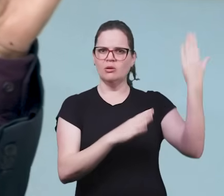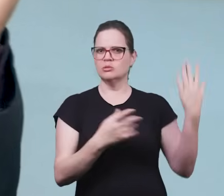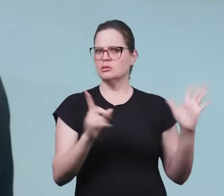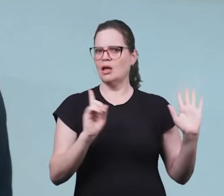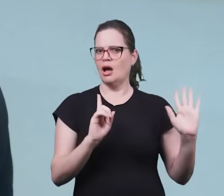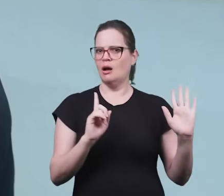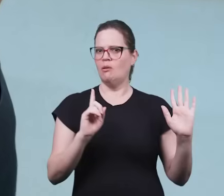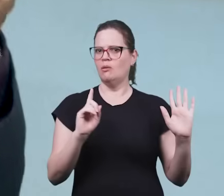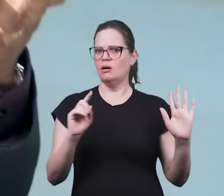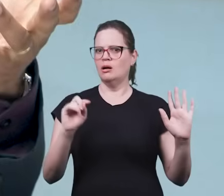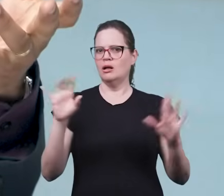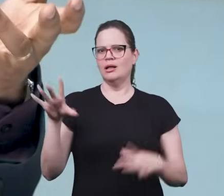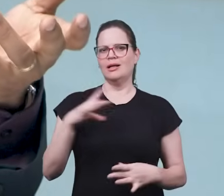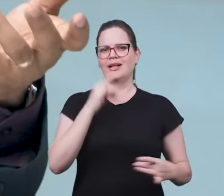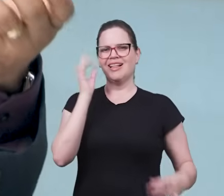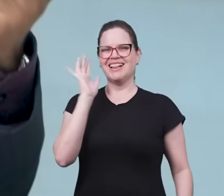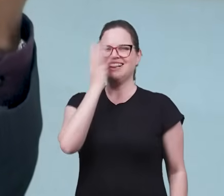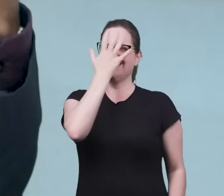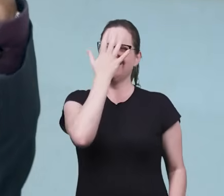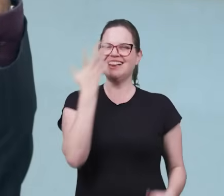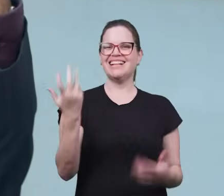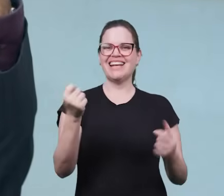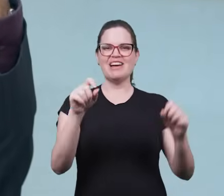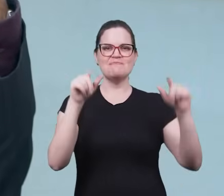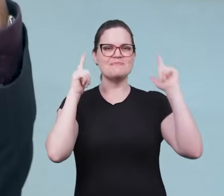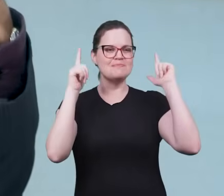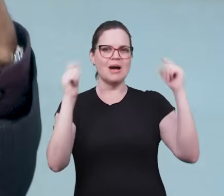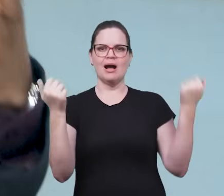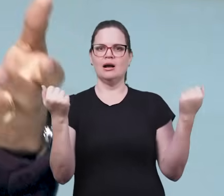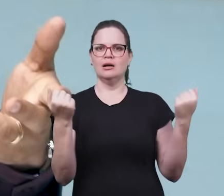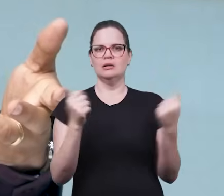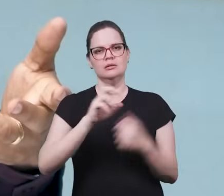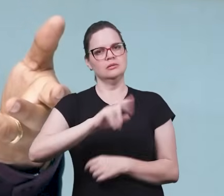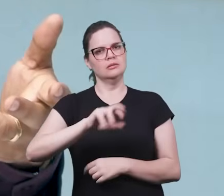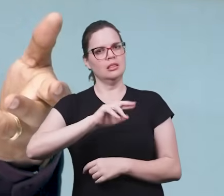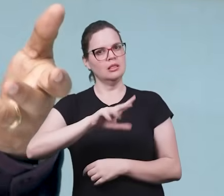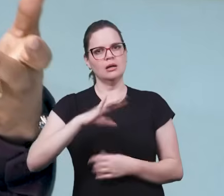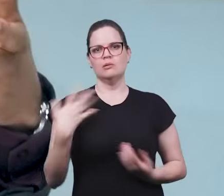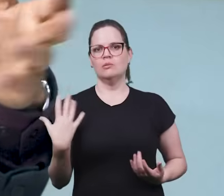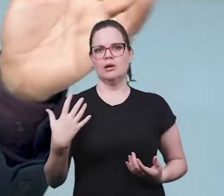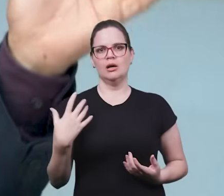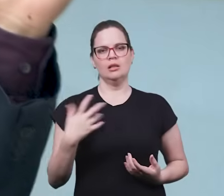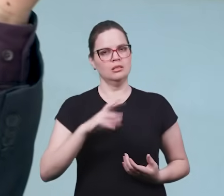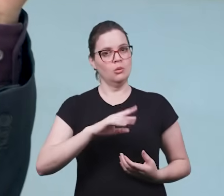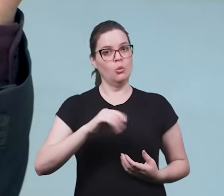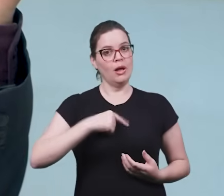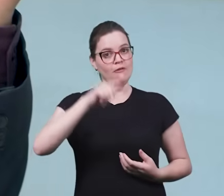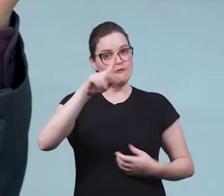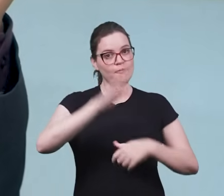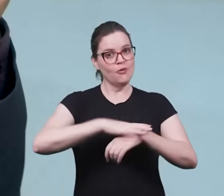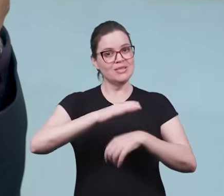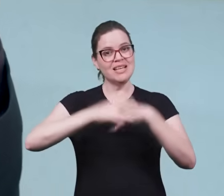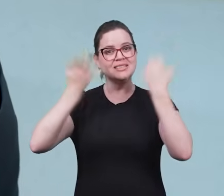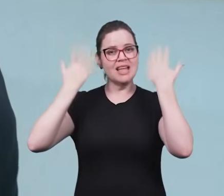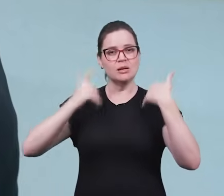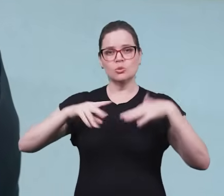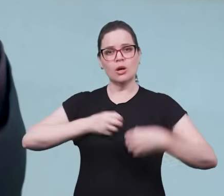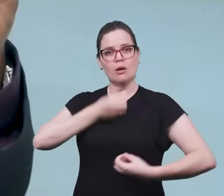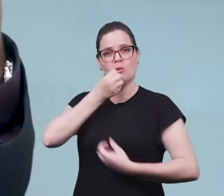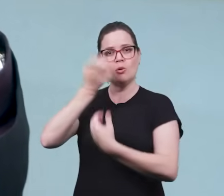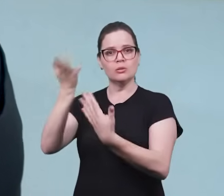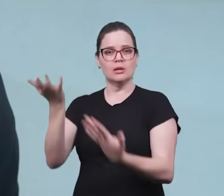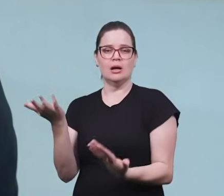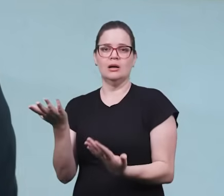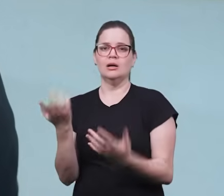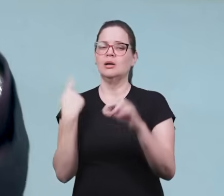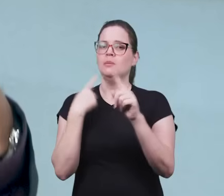seja, não atue, não encene, não busque glória, não interprete, não seja o que você não é. Porque o que é não sei o que